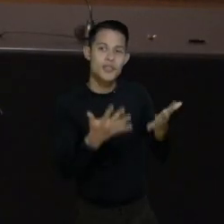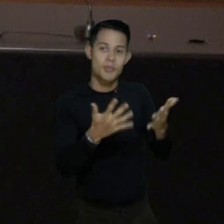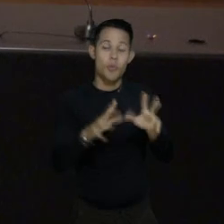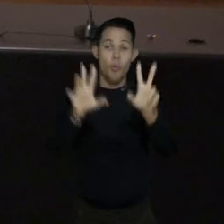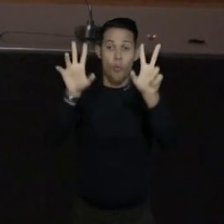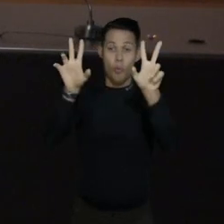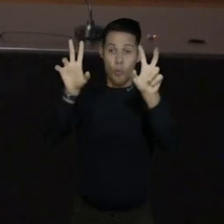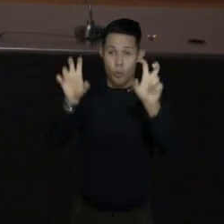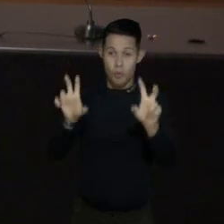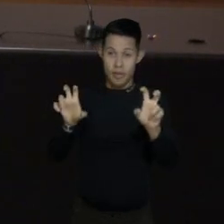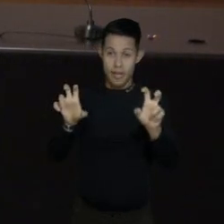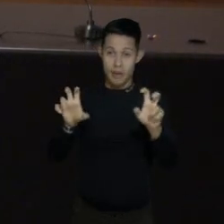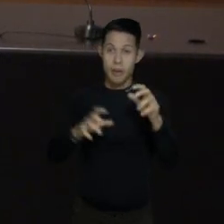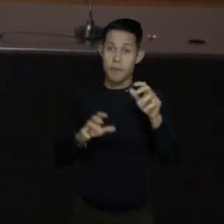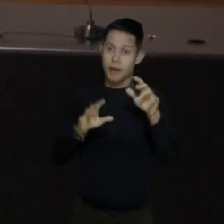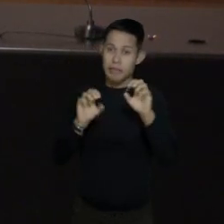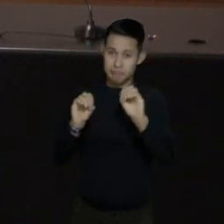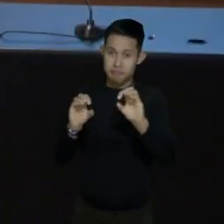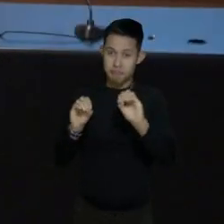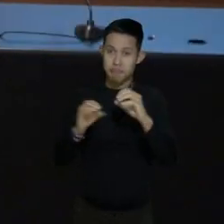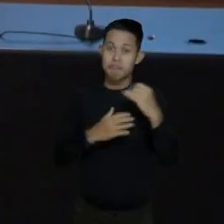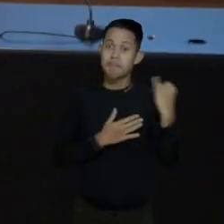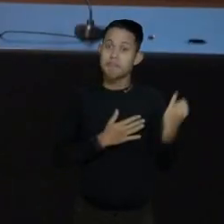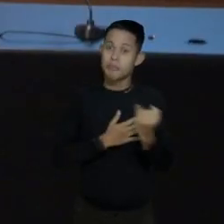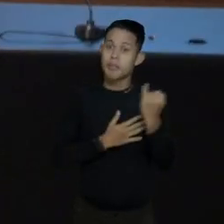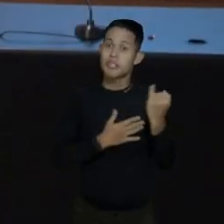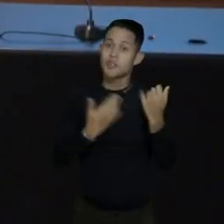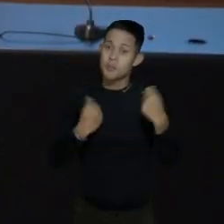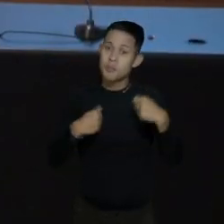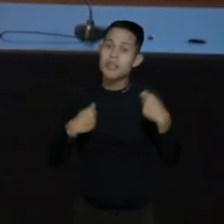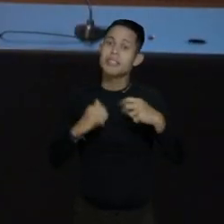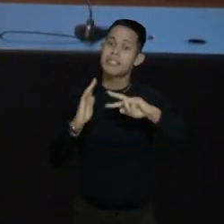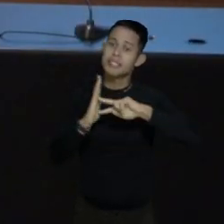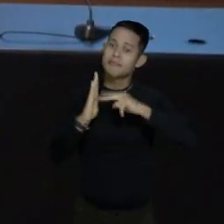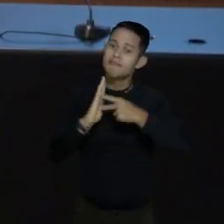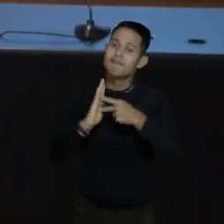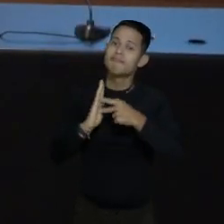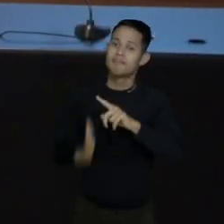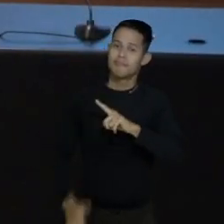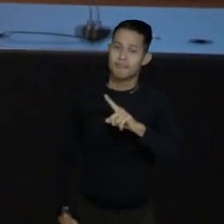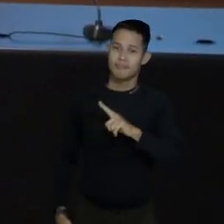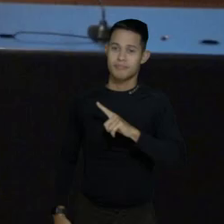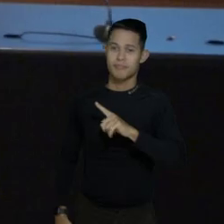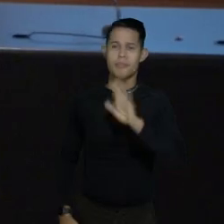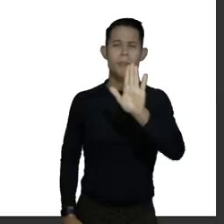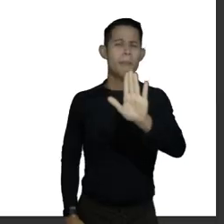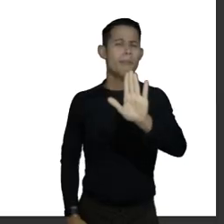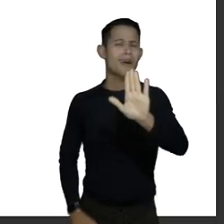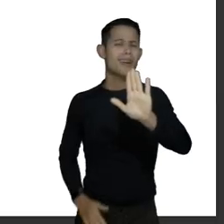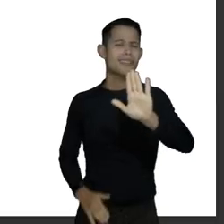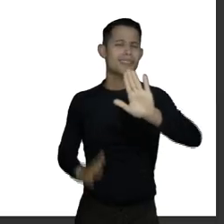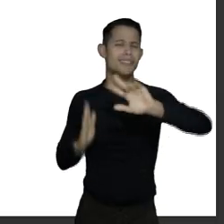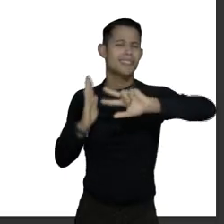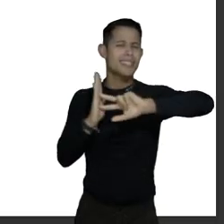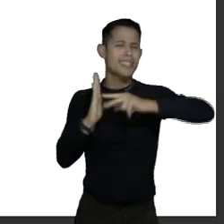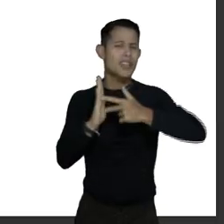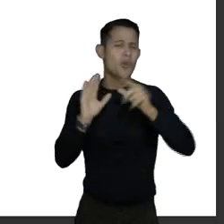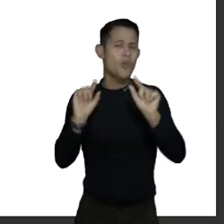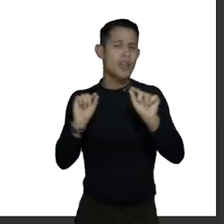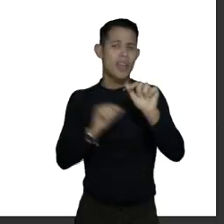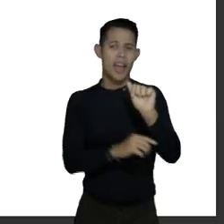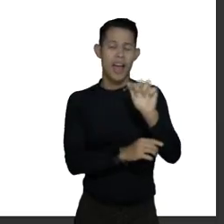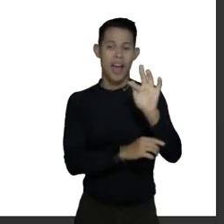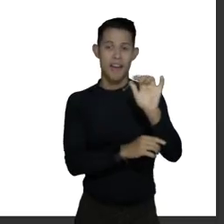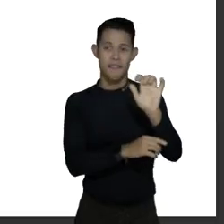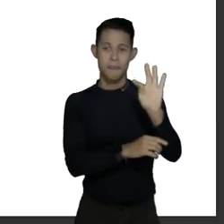mim E aí quando a gente fala disso que que eu tô querendo dizer com afeto eu tô querendo dizer que a